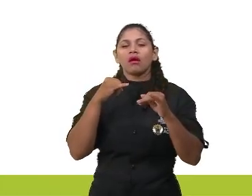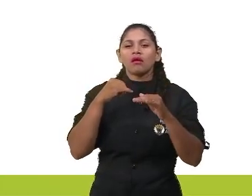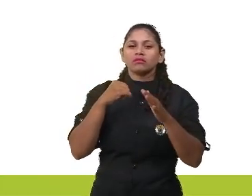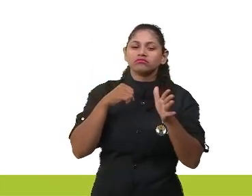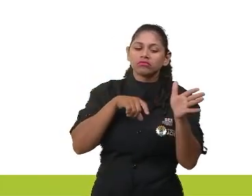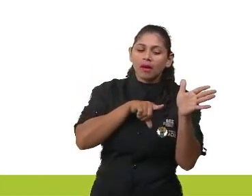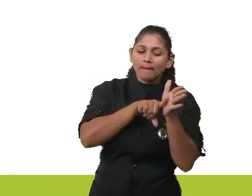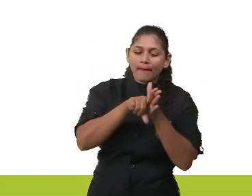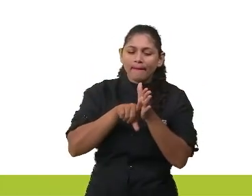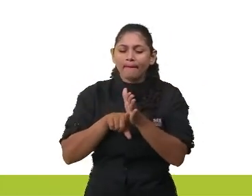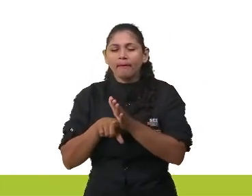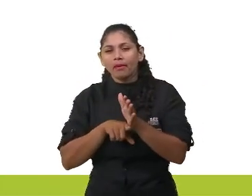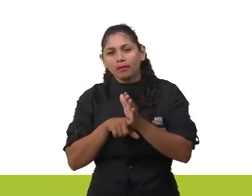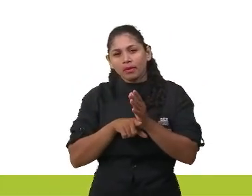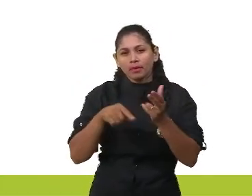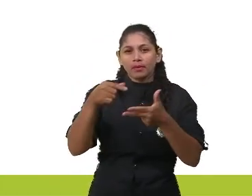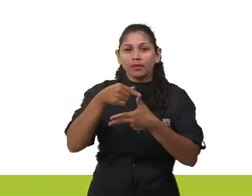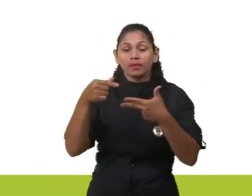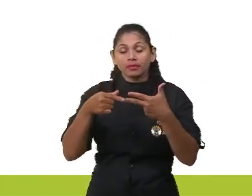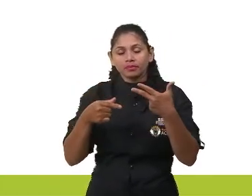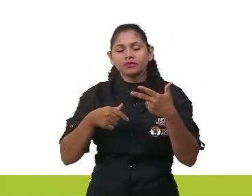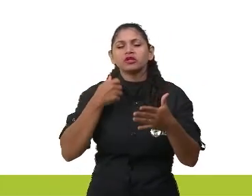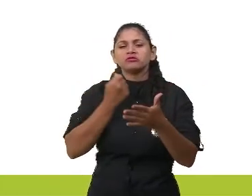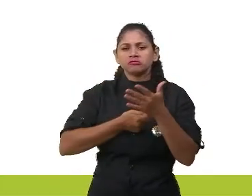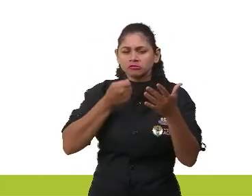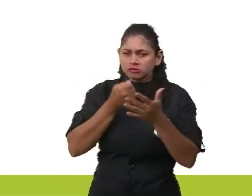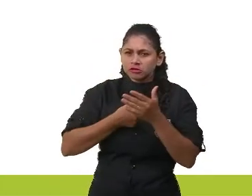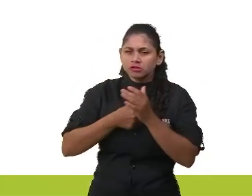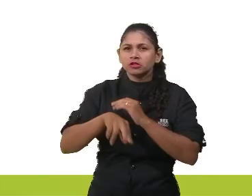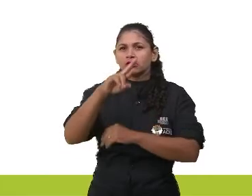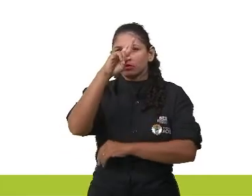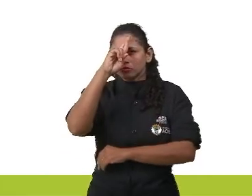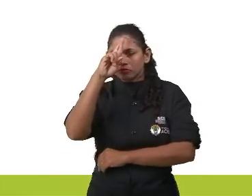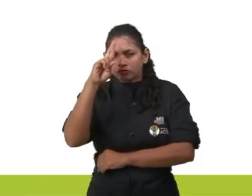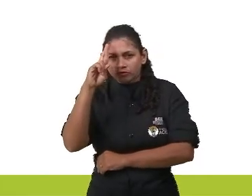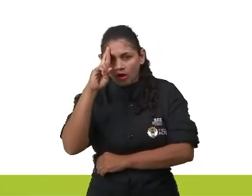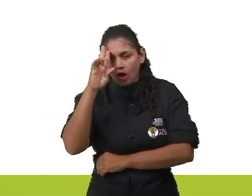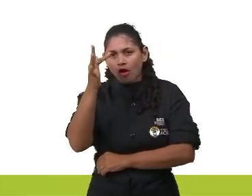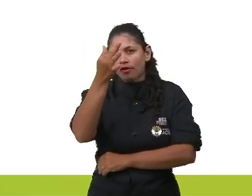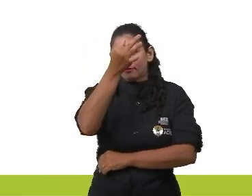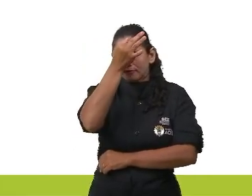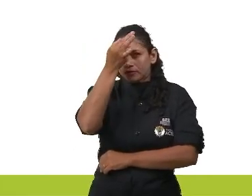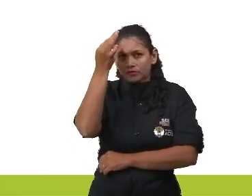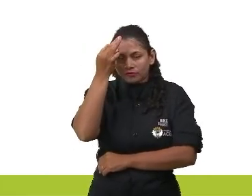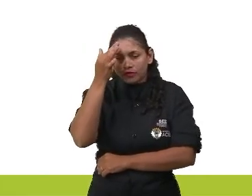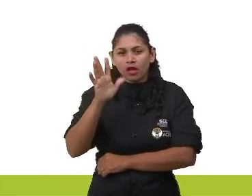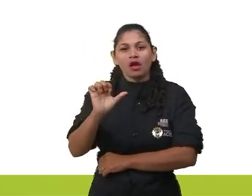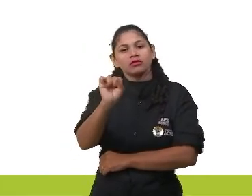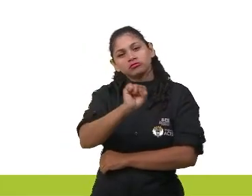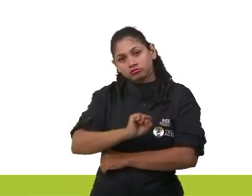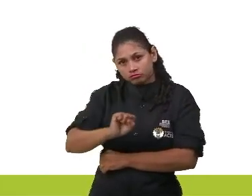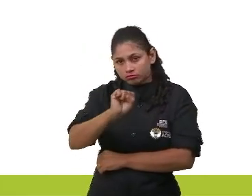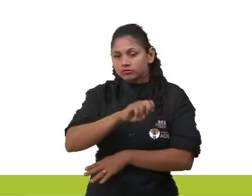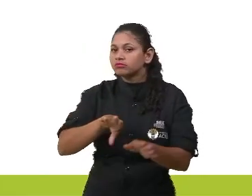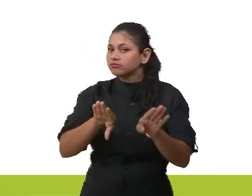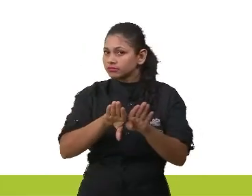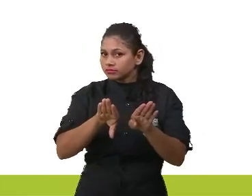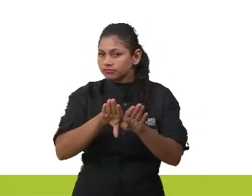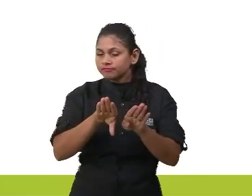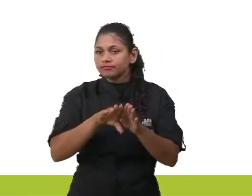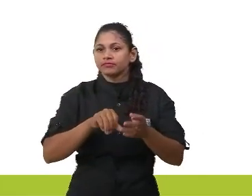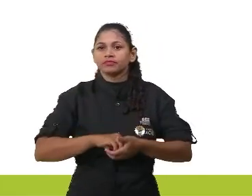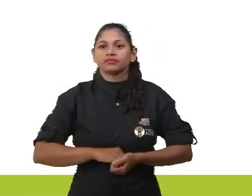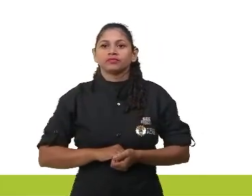ele é bem cobrado tanto em história como filosofia, até mesmo na sociologia. Aí você tem uma questão aqui que fala o seguinte: o